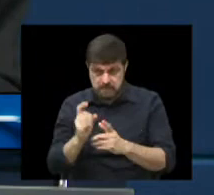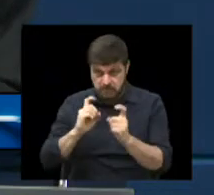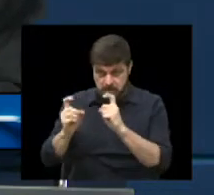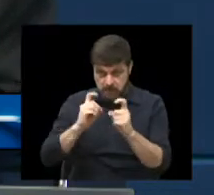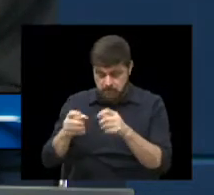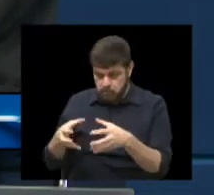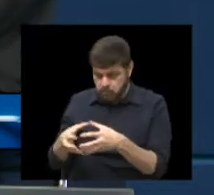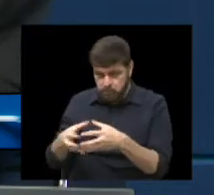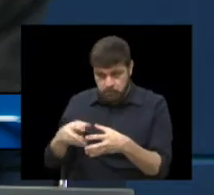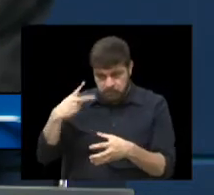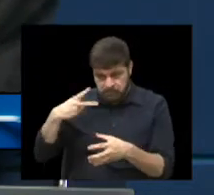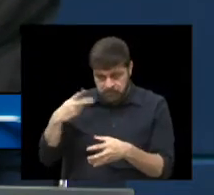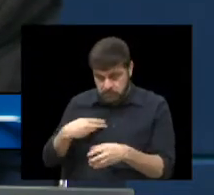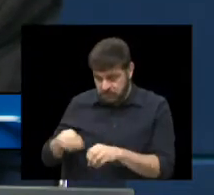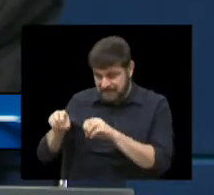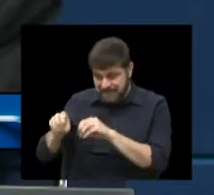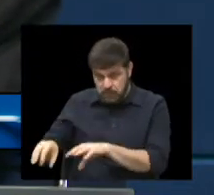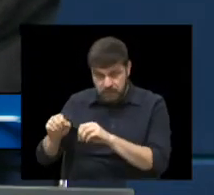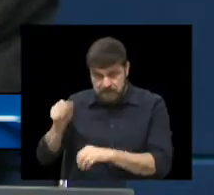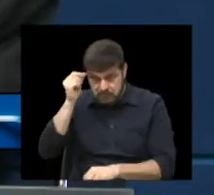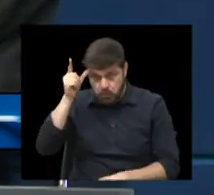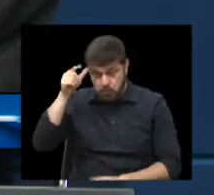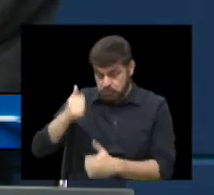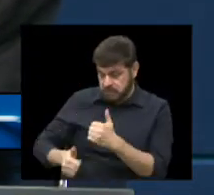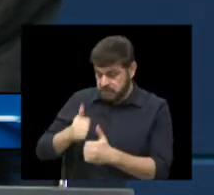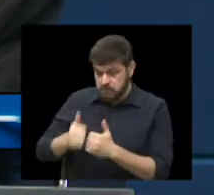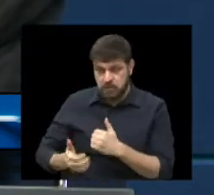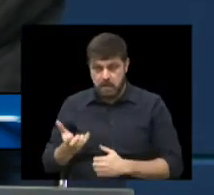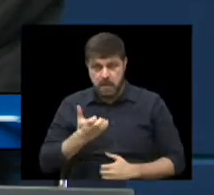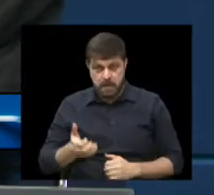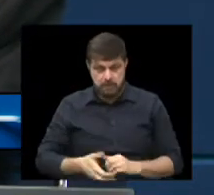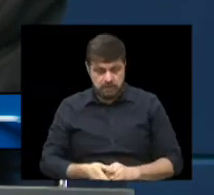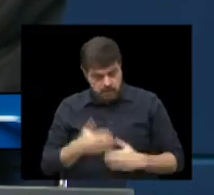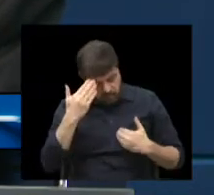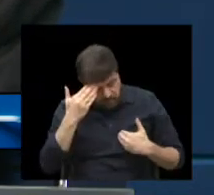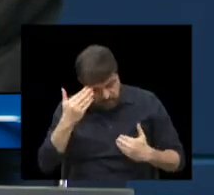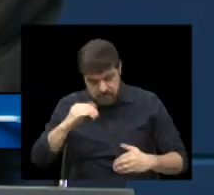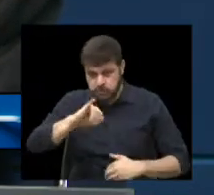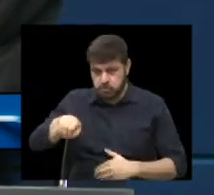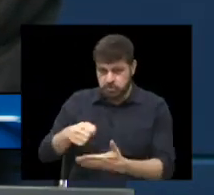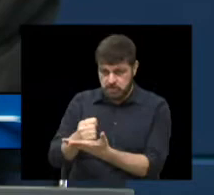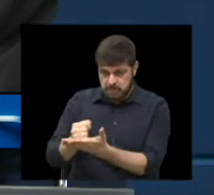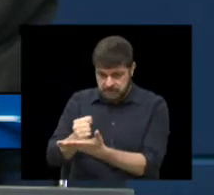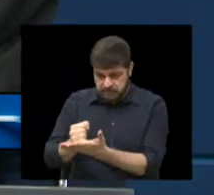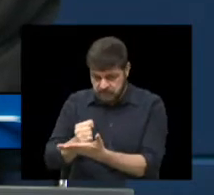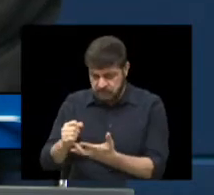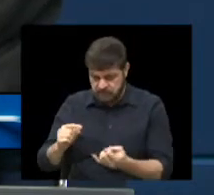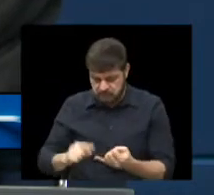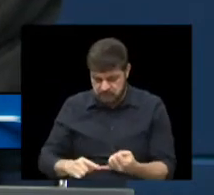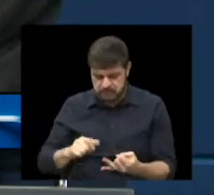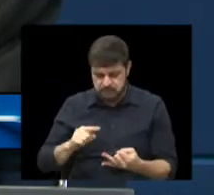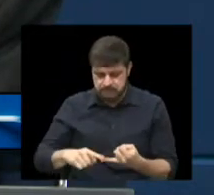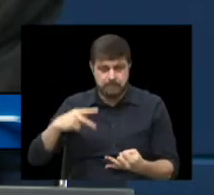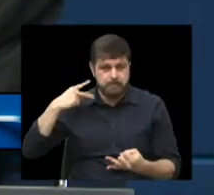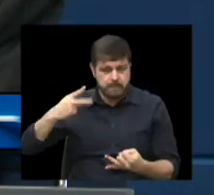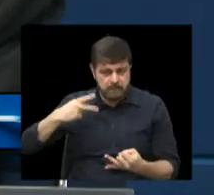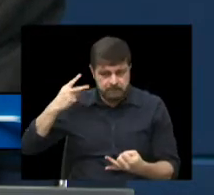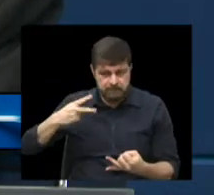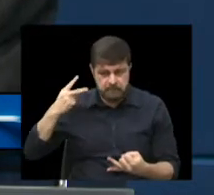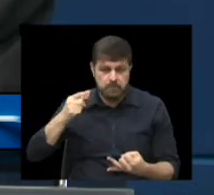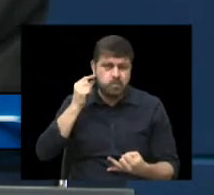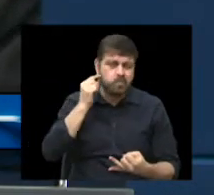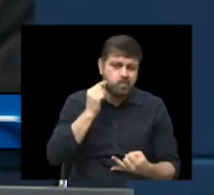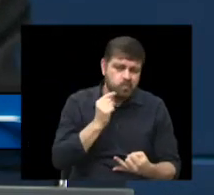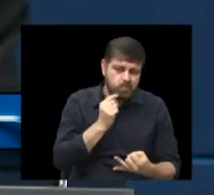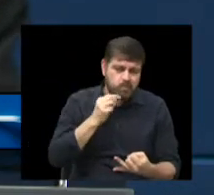Quero agradecer aqui, em nome deste vereador Jorge da Farmácia, vereador